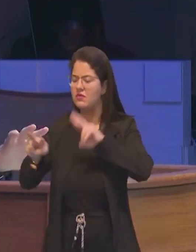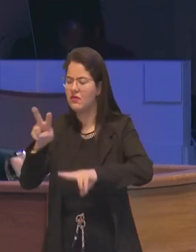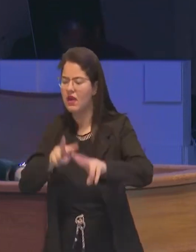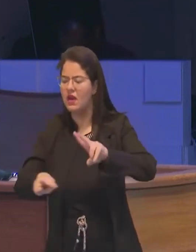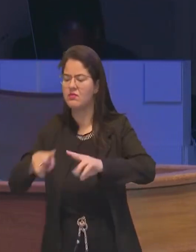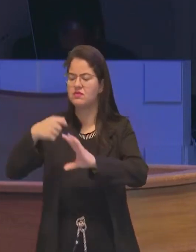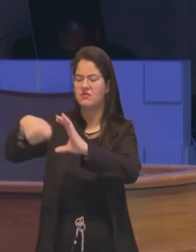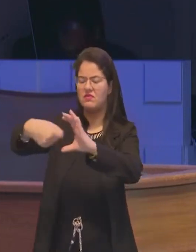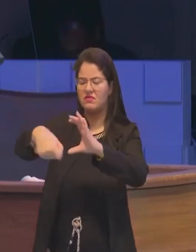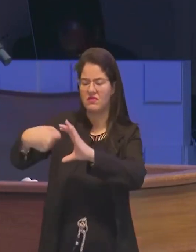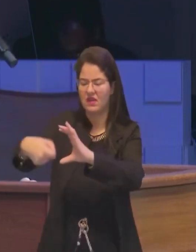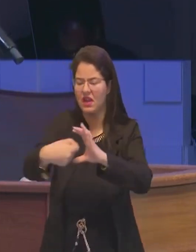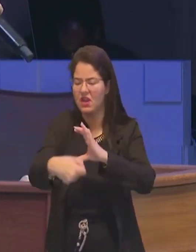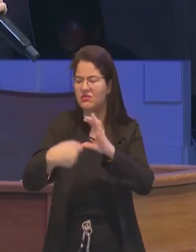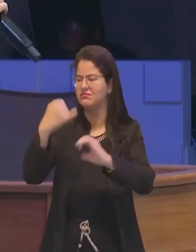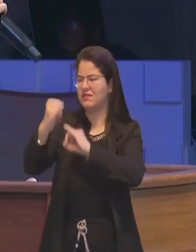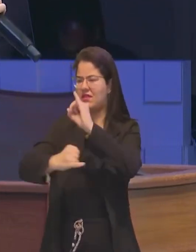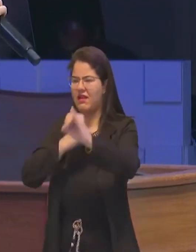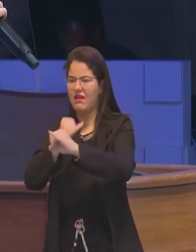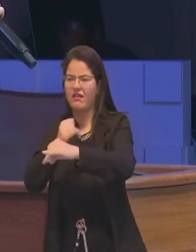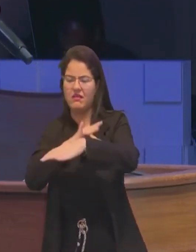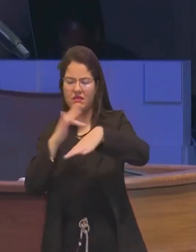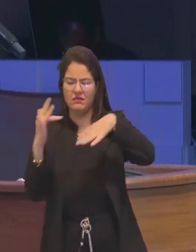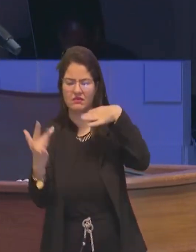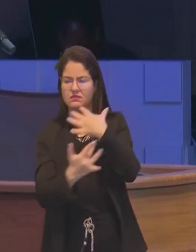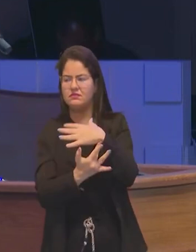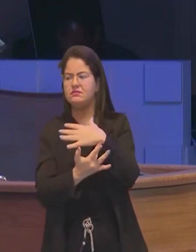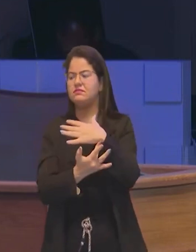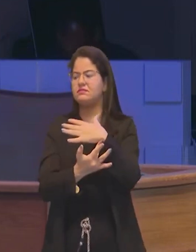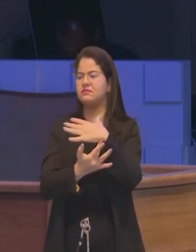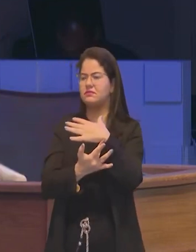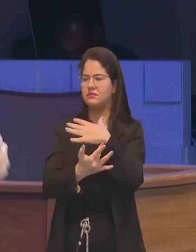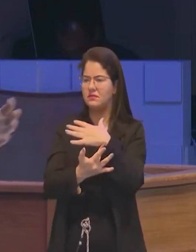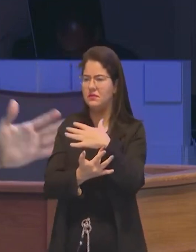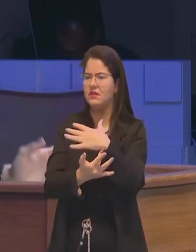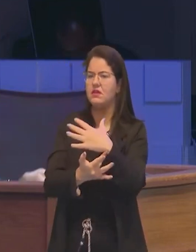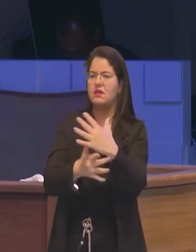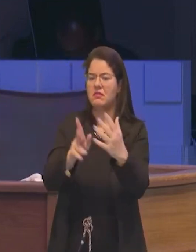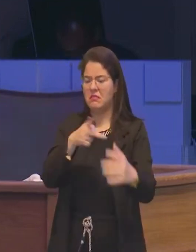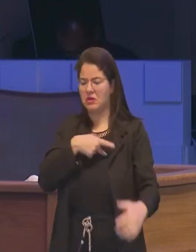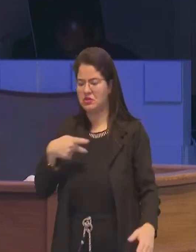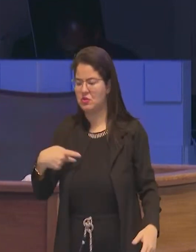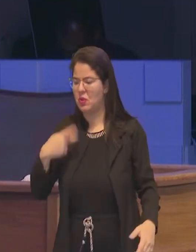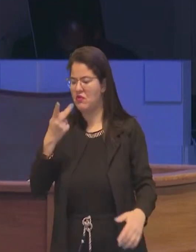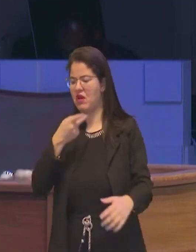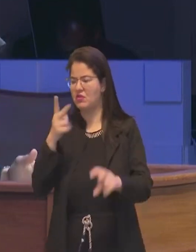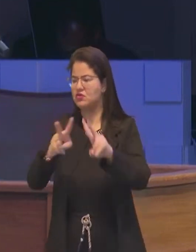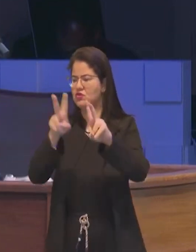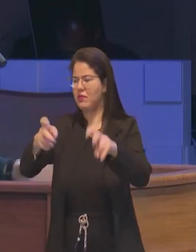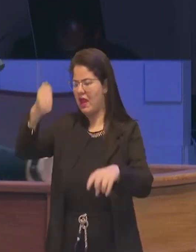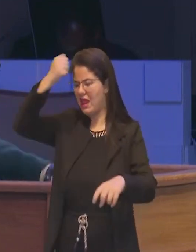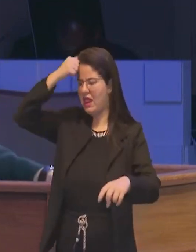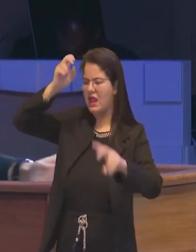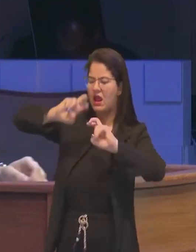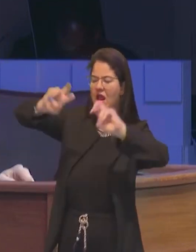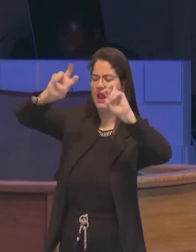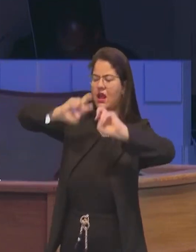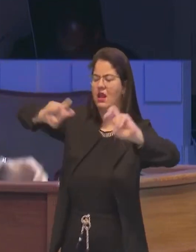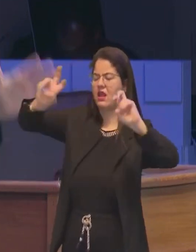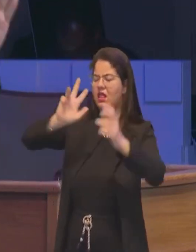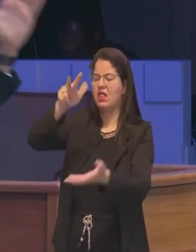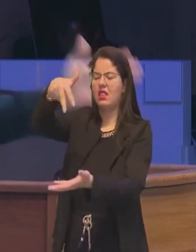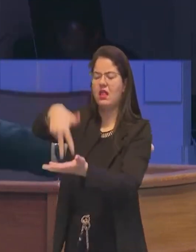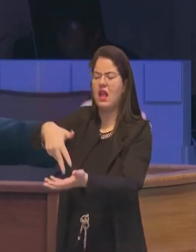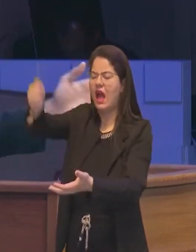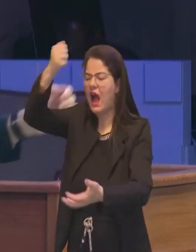por toda a internet, redes sociais, com pastores ou quem quer que seja, gritando em púlpitos, em